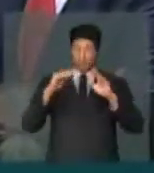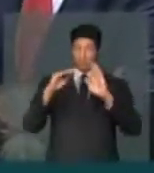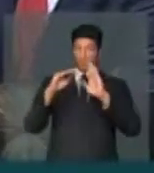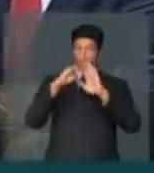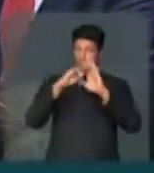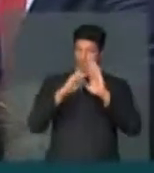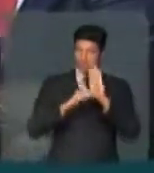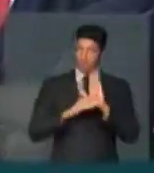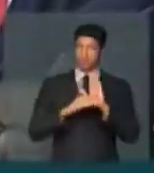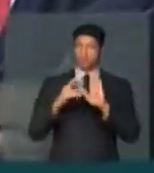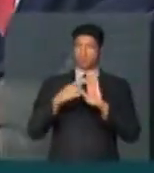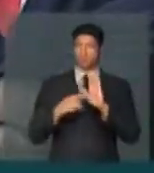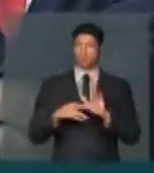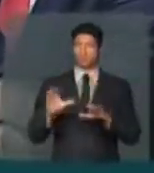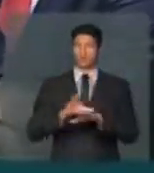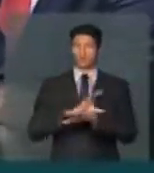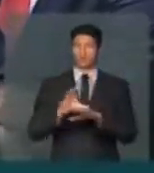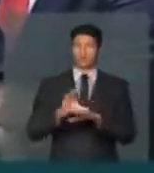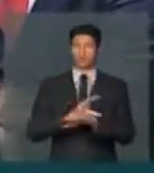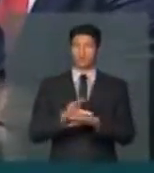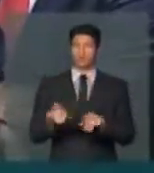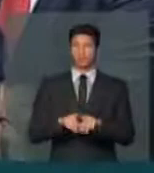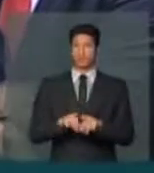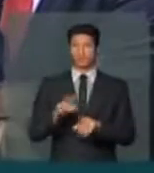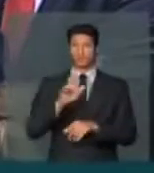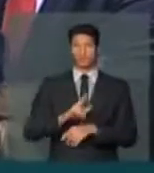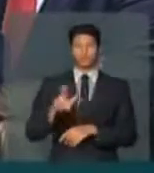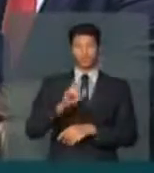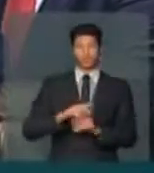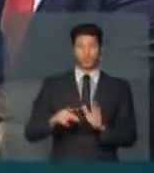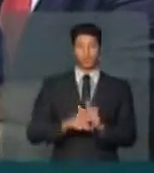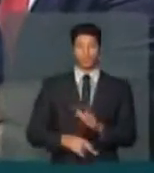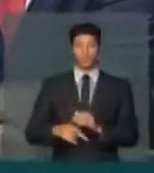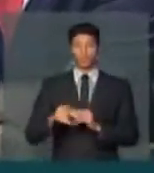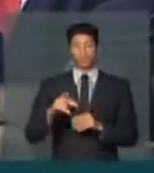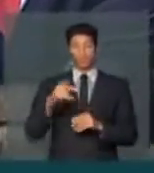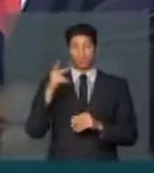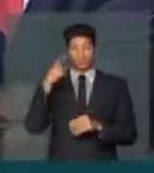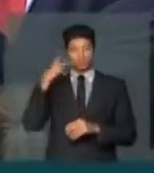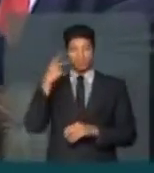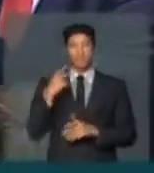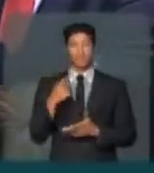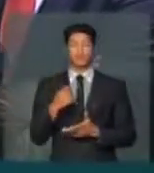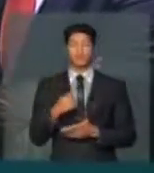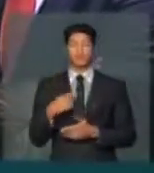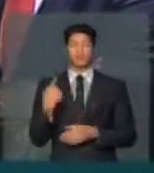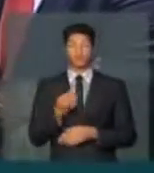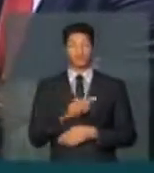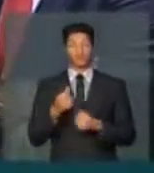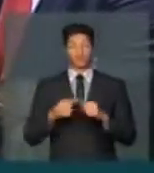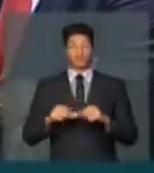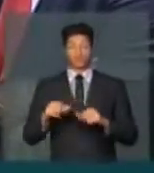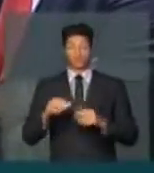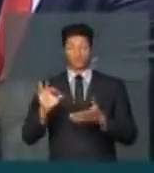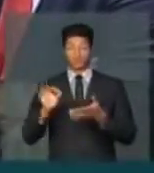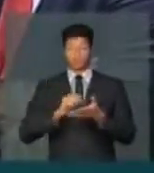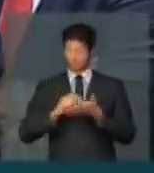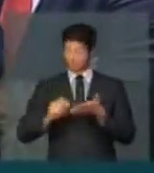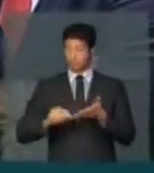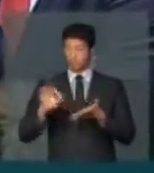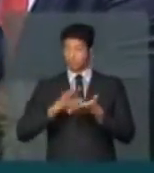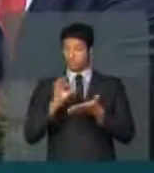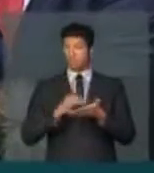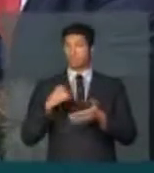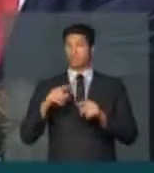princípio regimental e constitucional do uso das prerrogativas parlamentares. Nós estamos inscritos e estamos